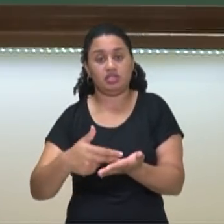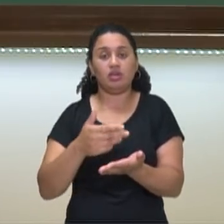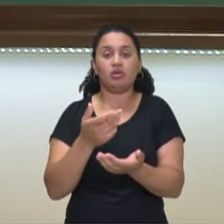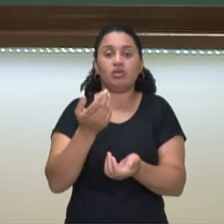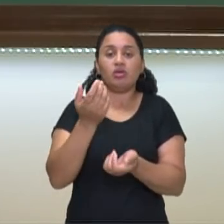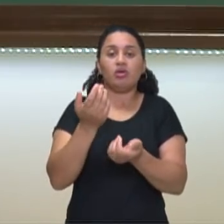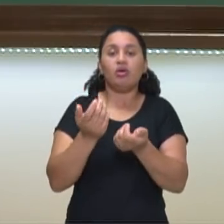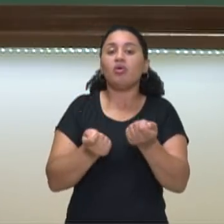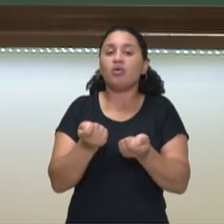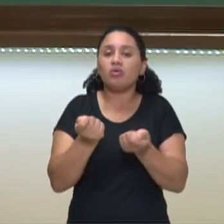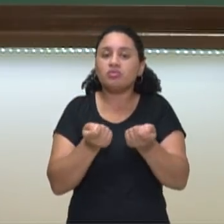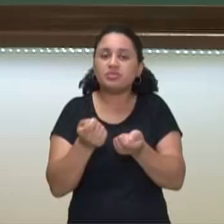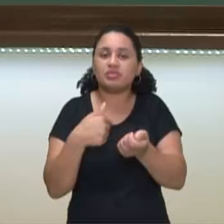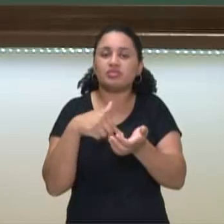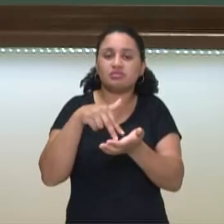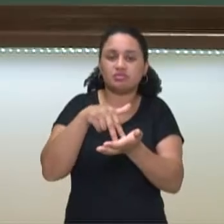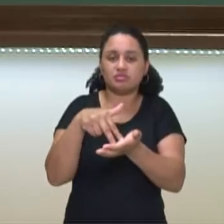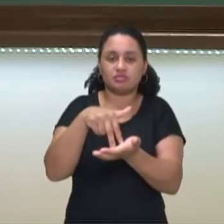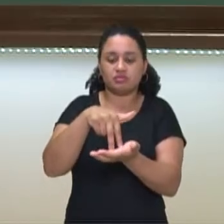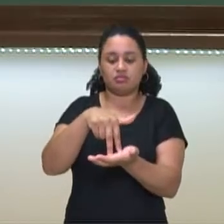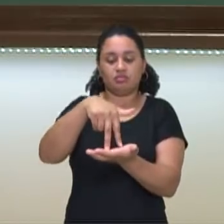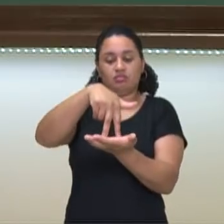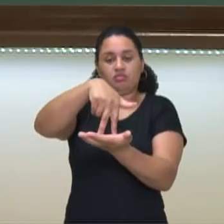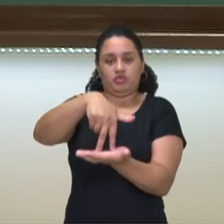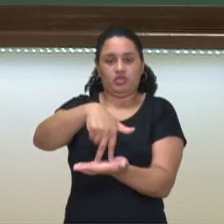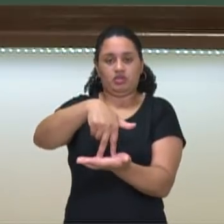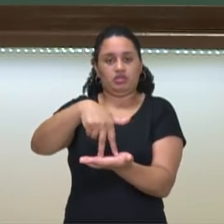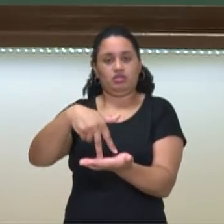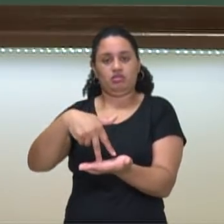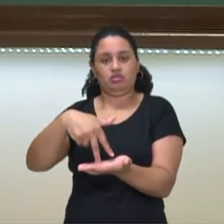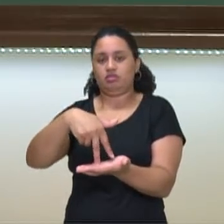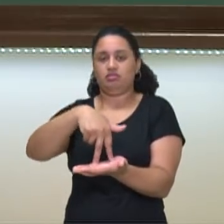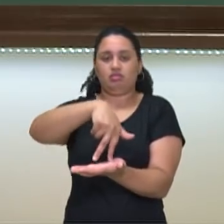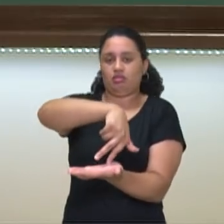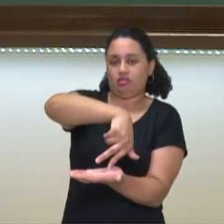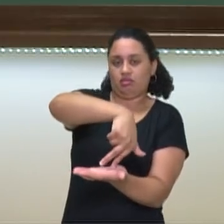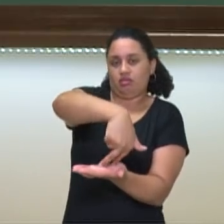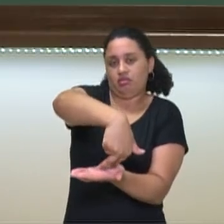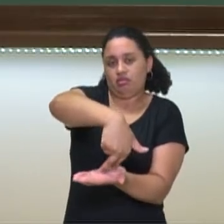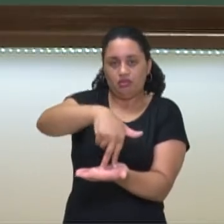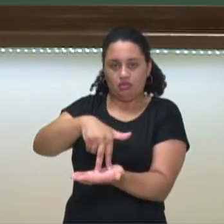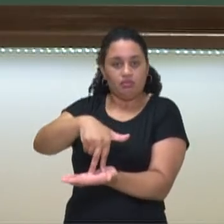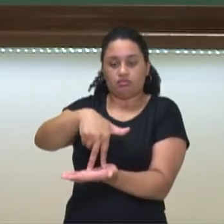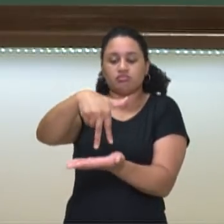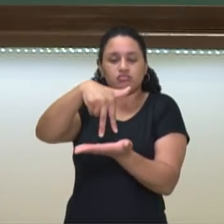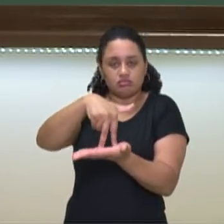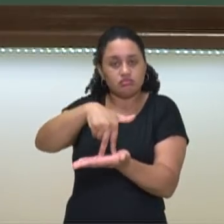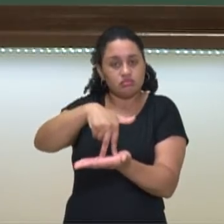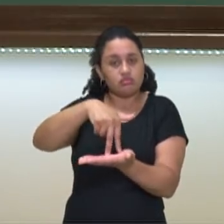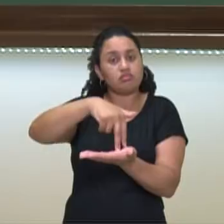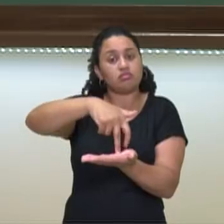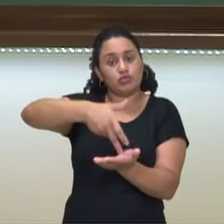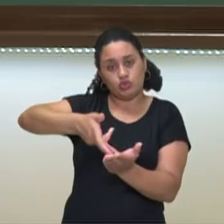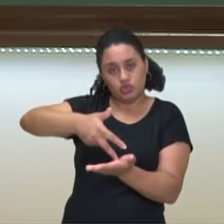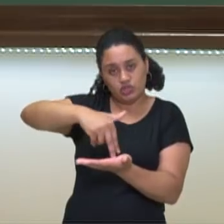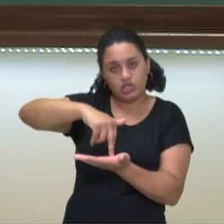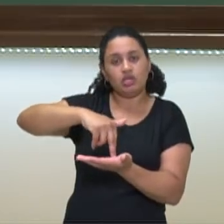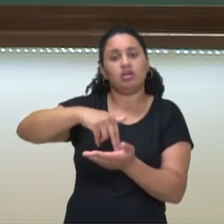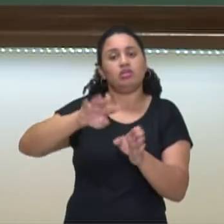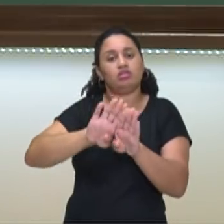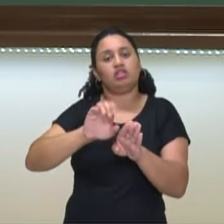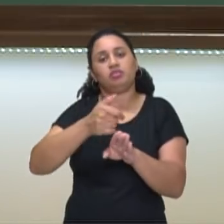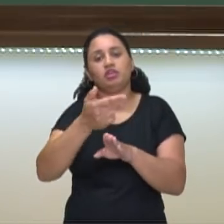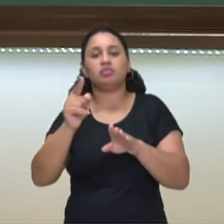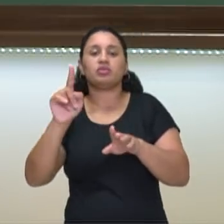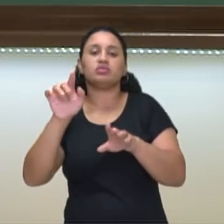para o dançarino é importante para que ele possa manter o seu equilíbrio, tá? Tanto no giro, como em alguns